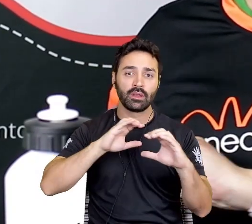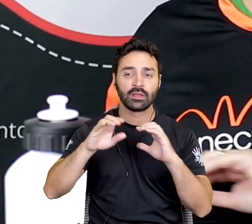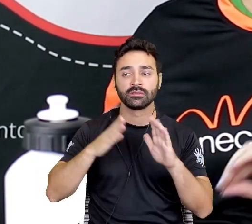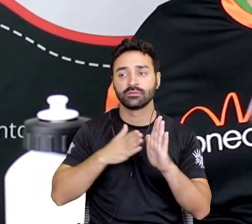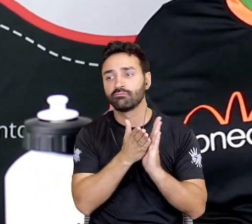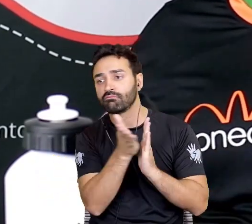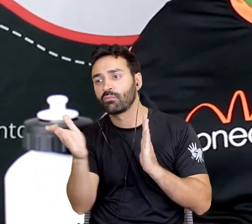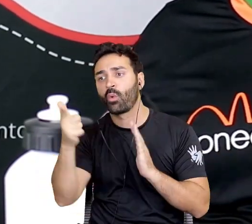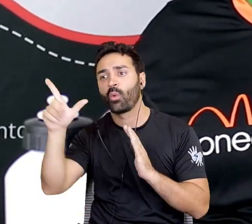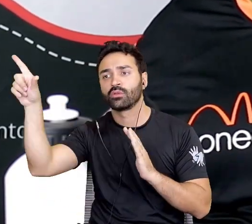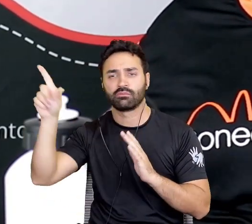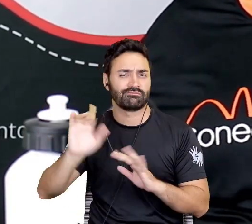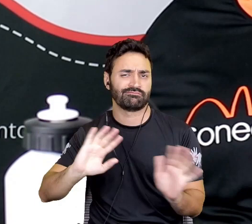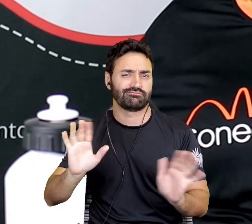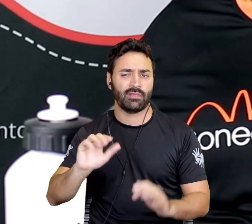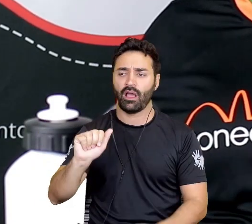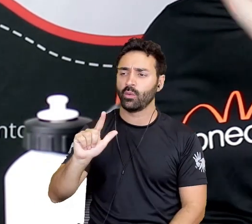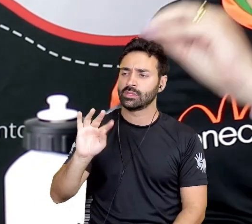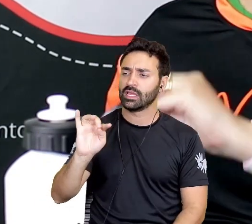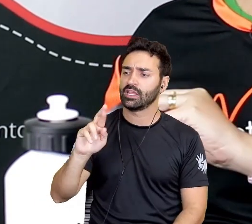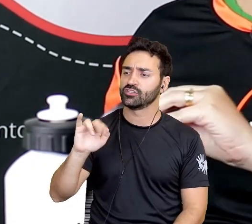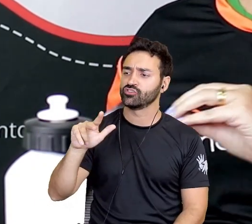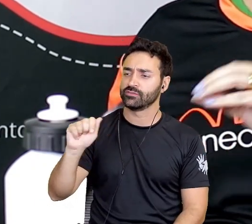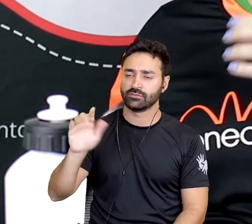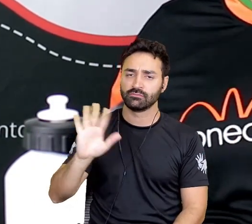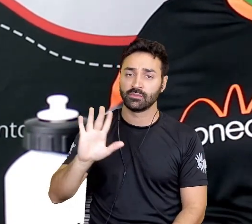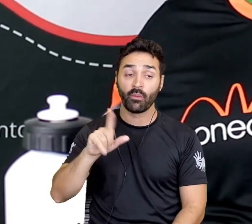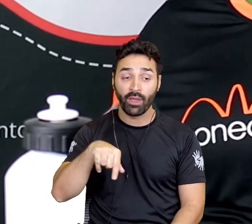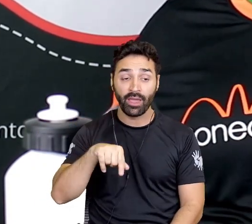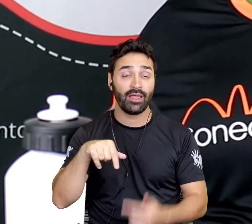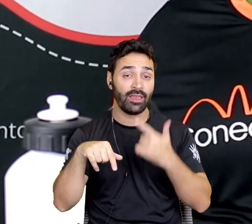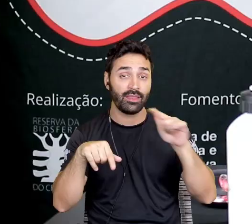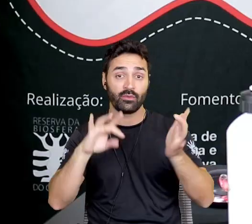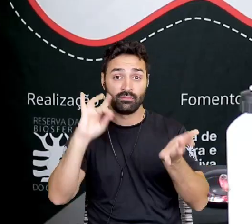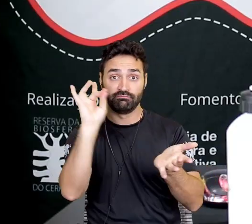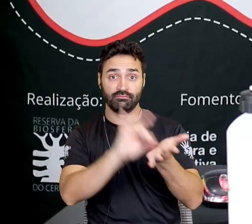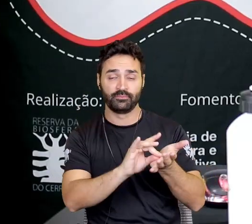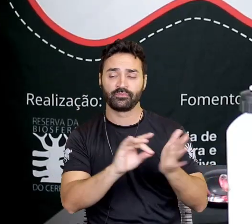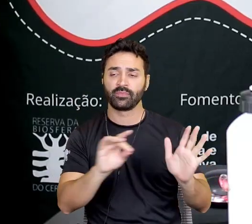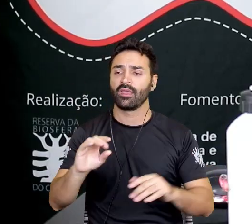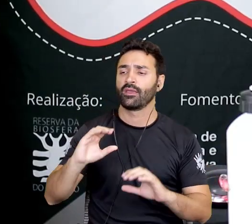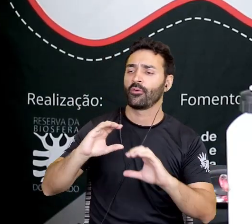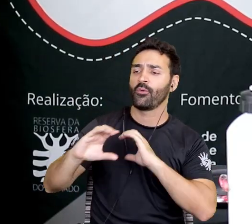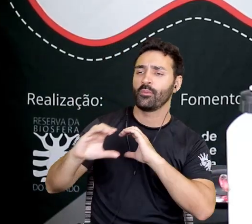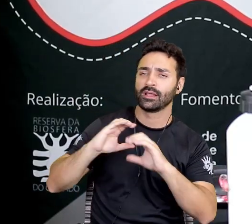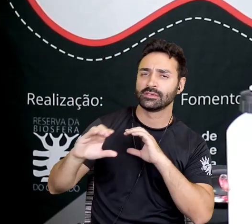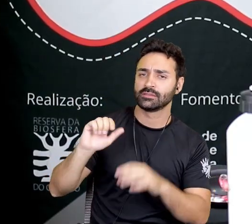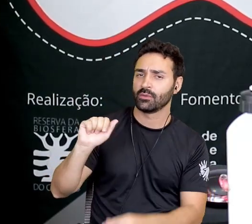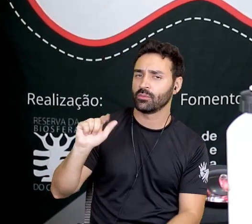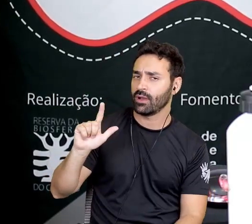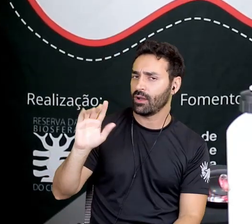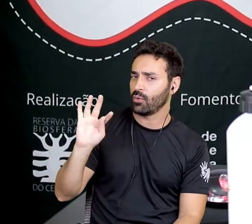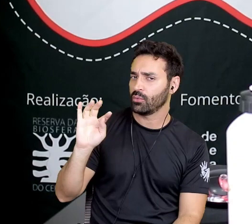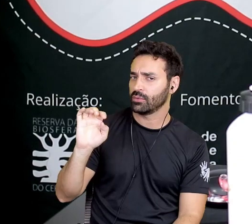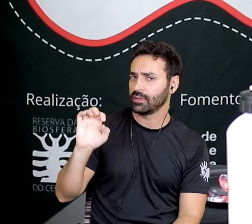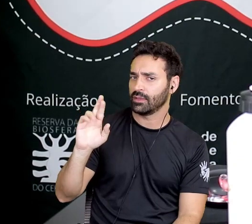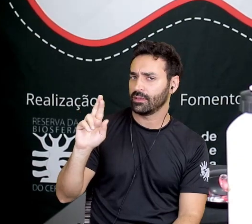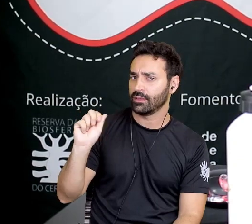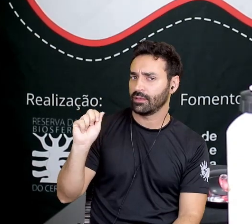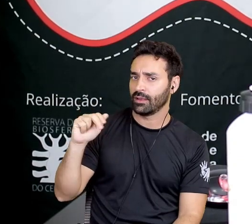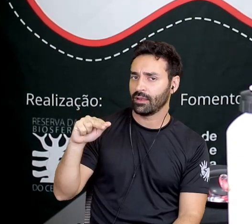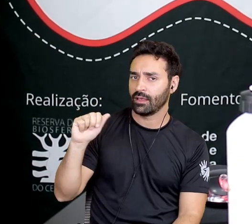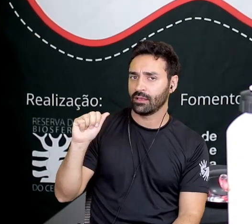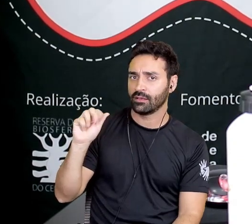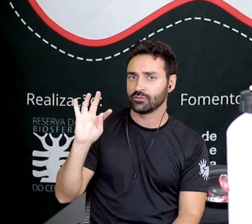alternativa. A língua de sinais, ela é uma língua de fato. O que seria considerado uma comunicação